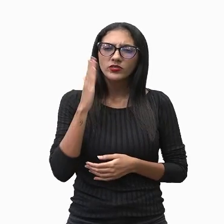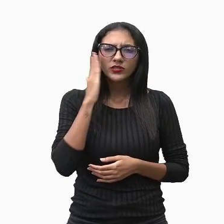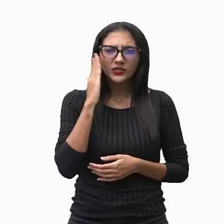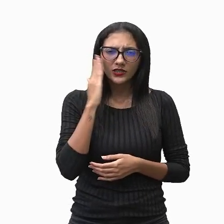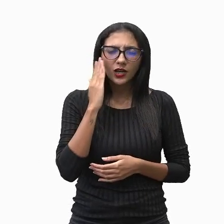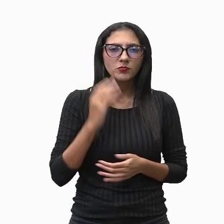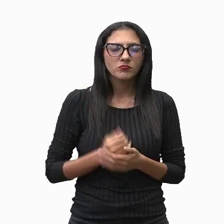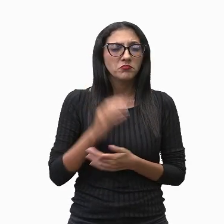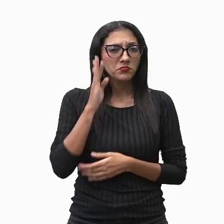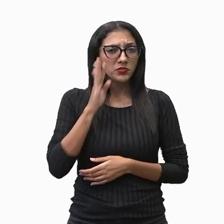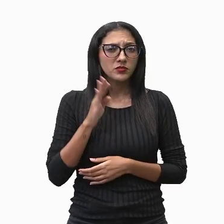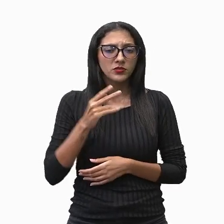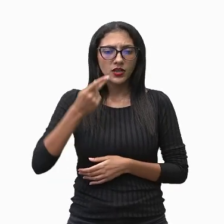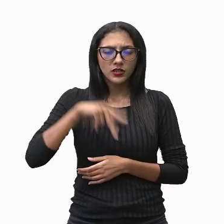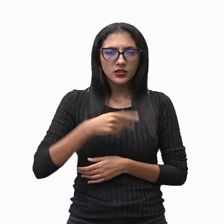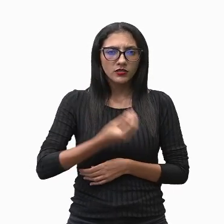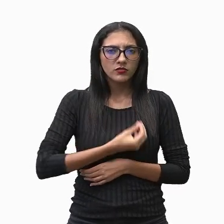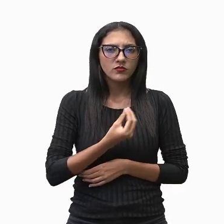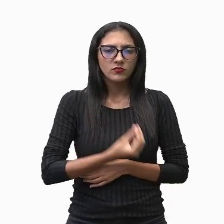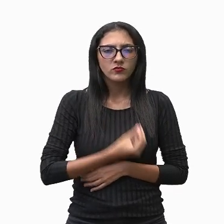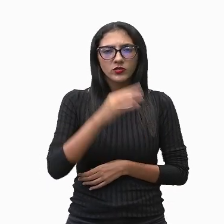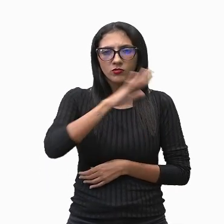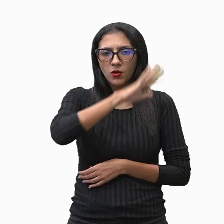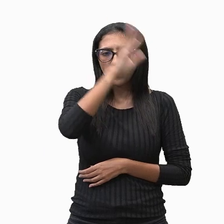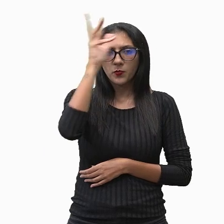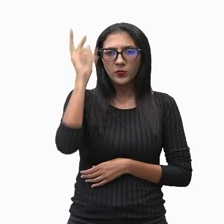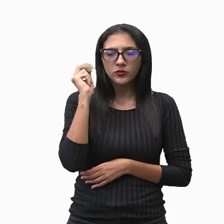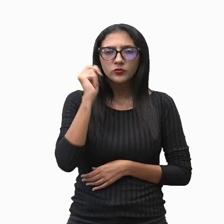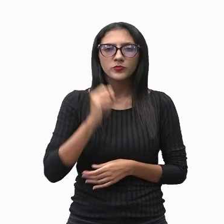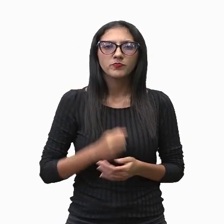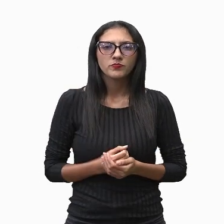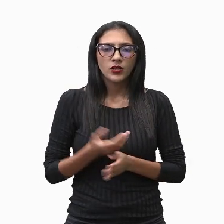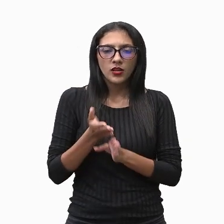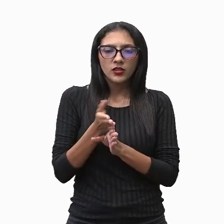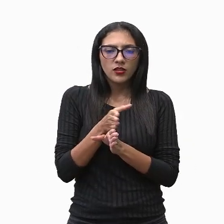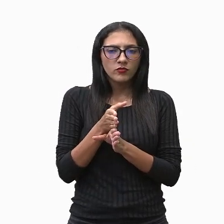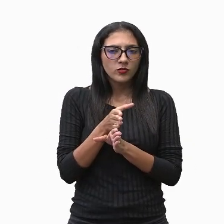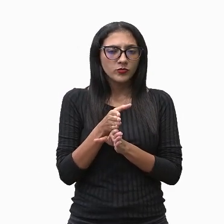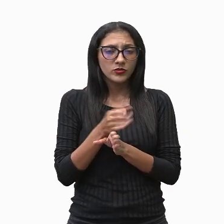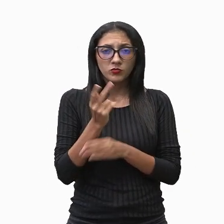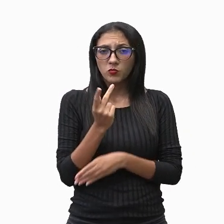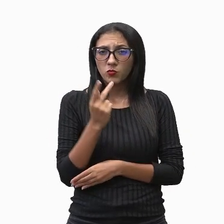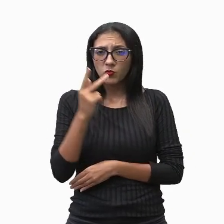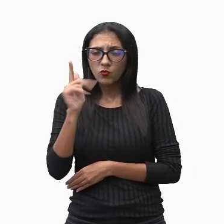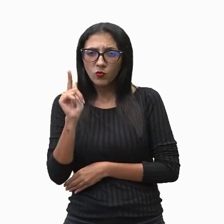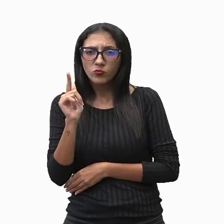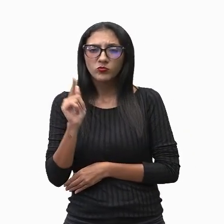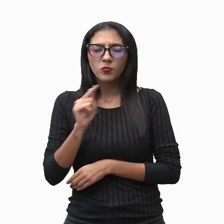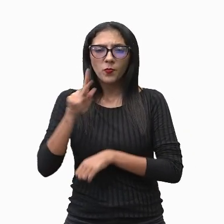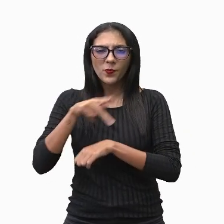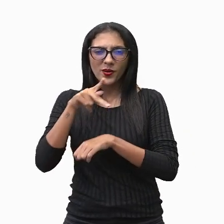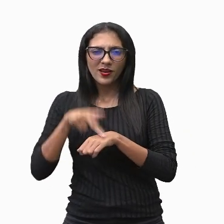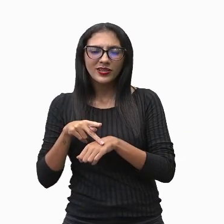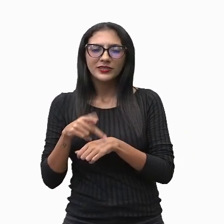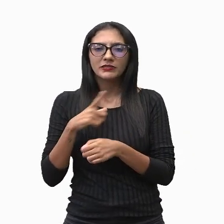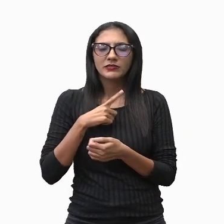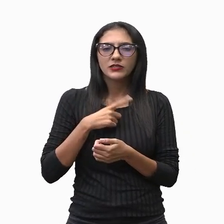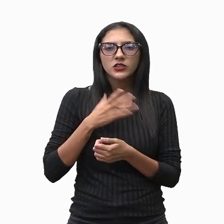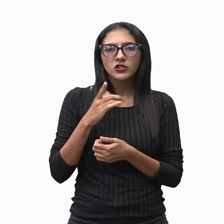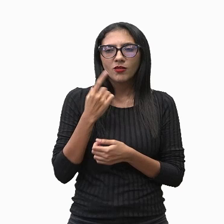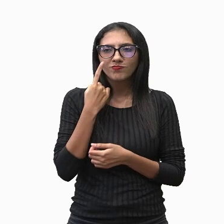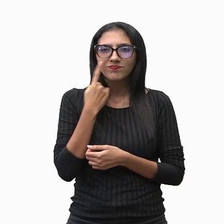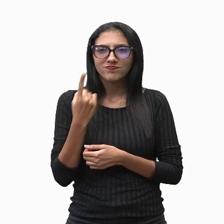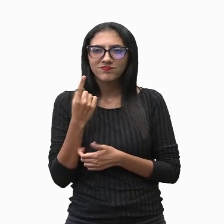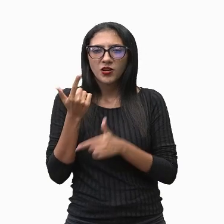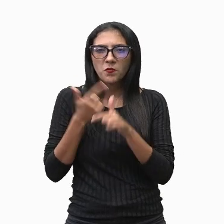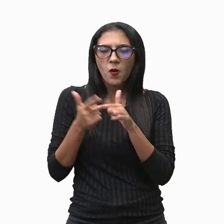especialmente nós que moramos aqui no Amazonas, na fronteira aqui com um outro país, nós temos acompanhado há algum tempo